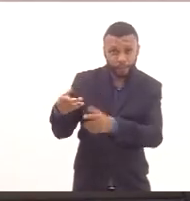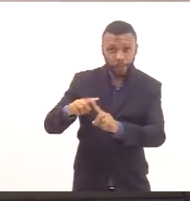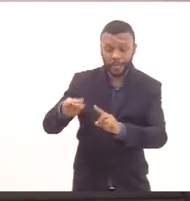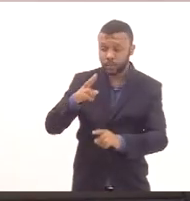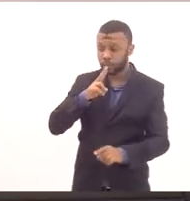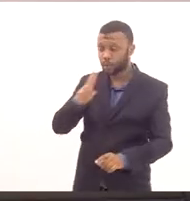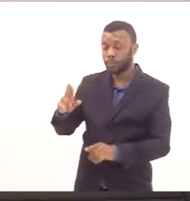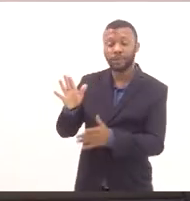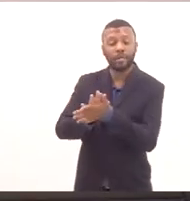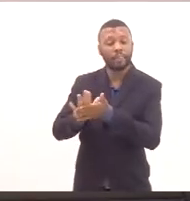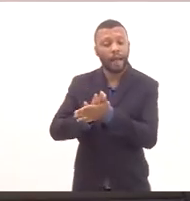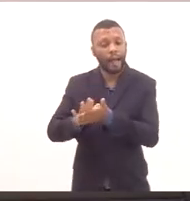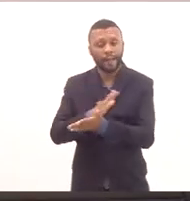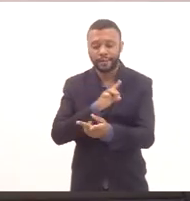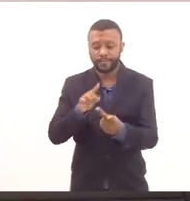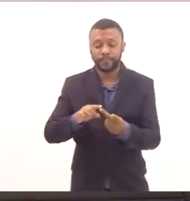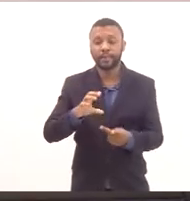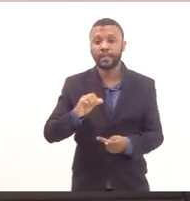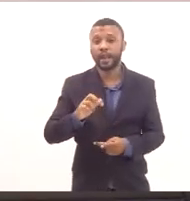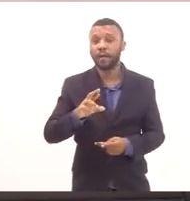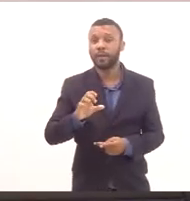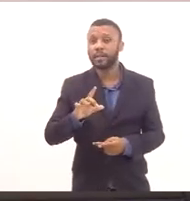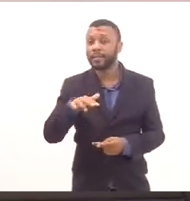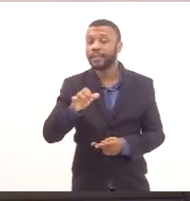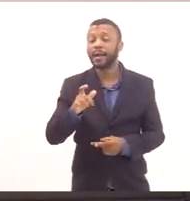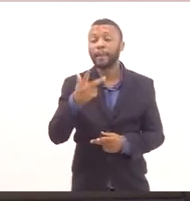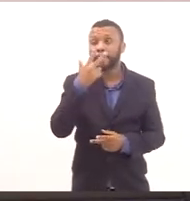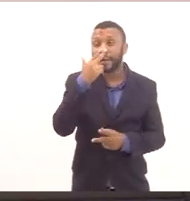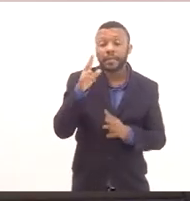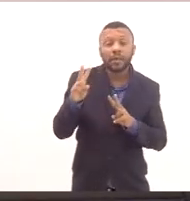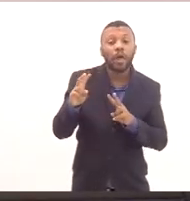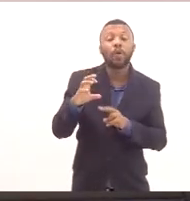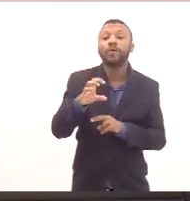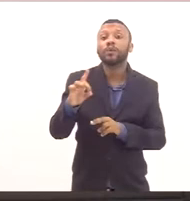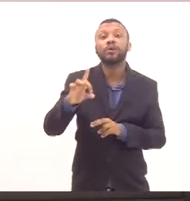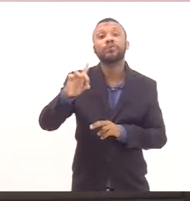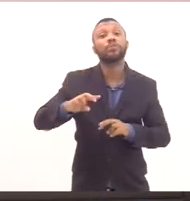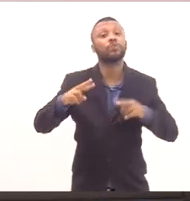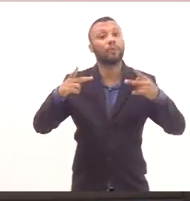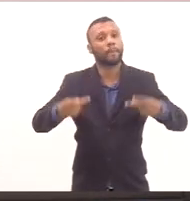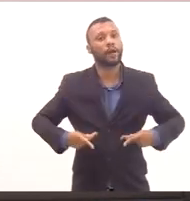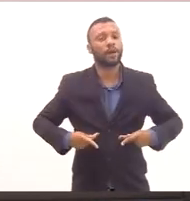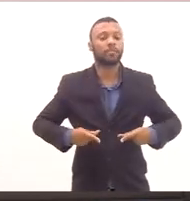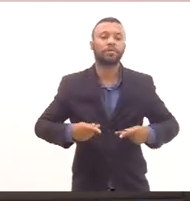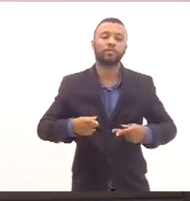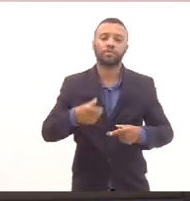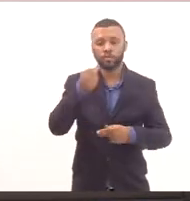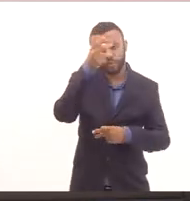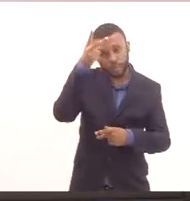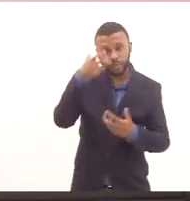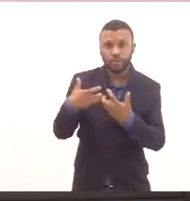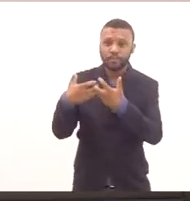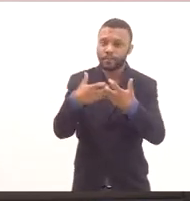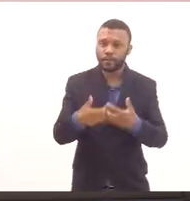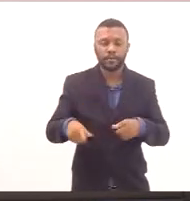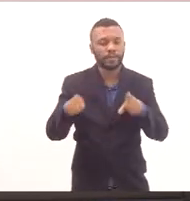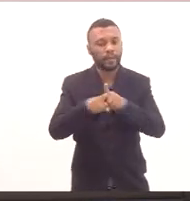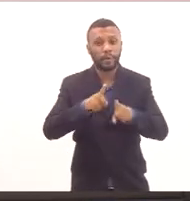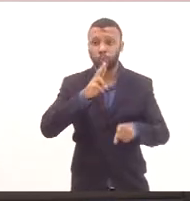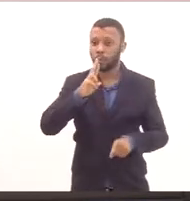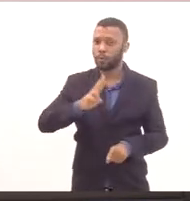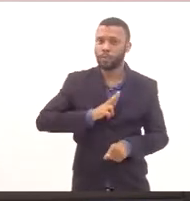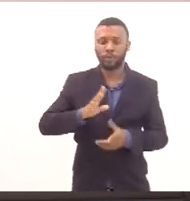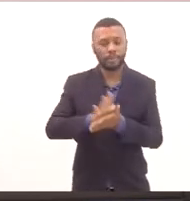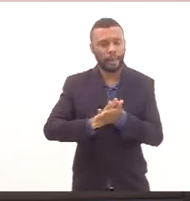senhora Caroline Cerqueira supostamente coordenadora de Direitos Humanos da cidade de Petrópolis também não respondeu